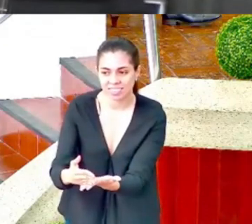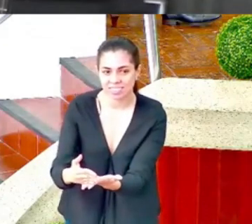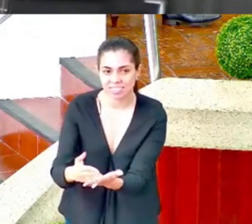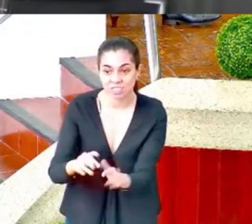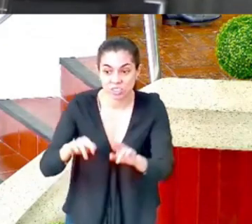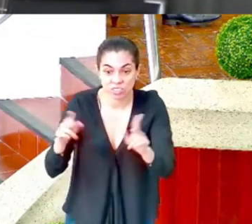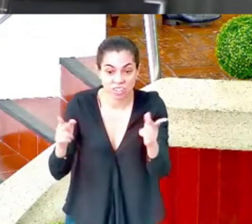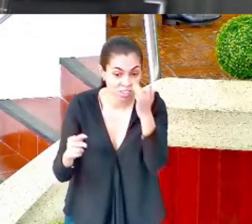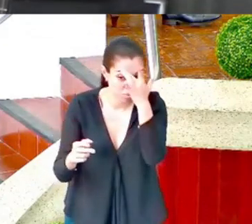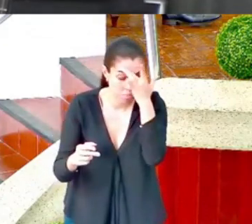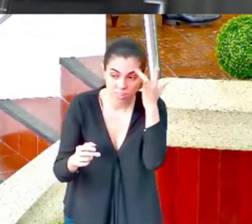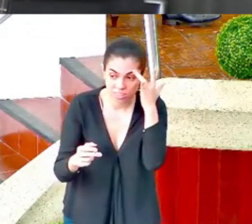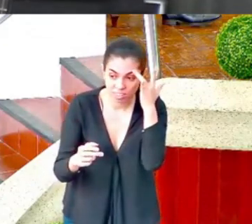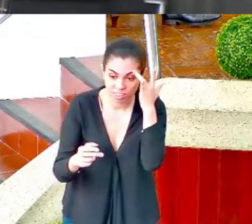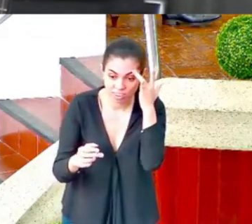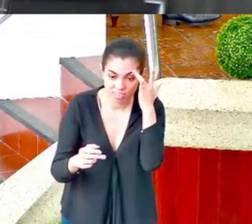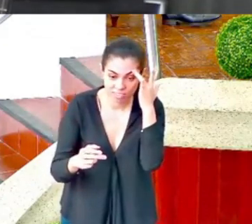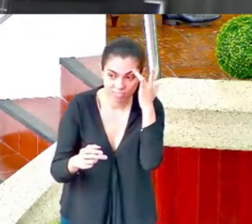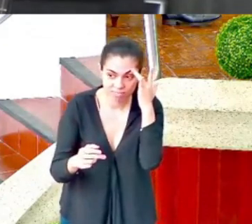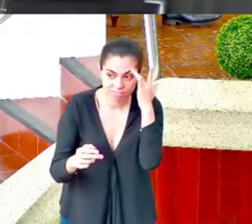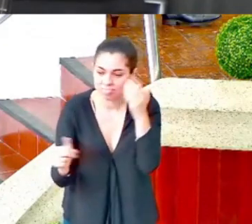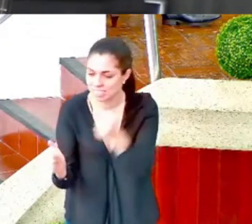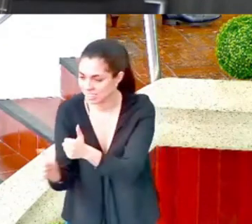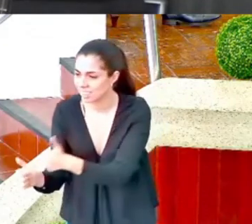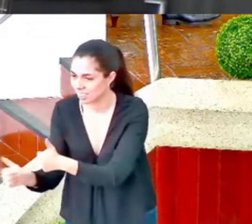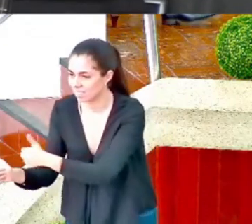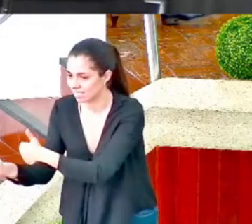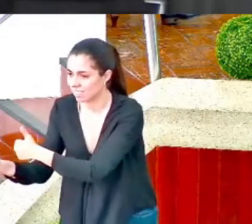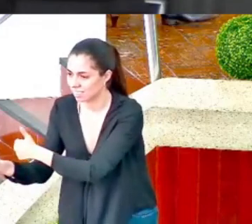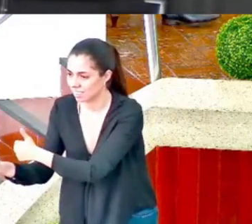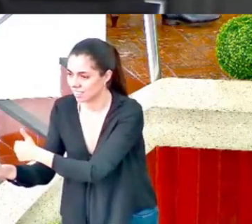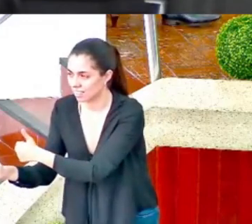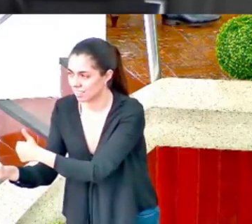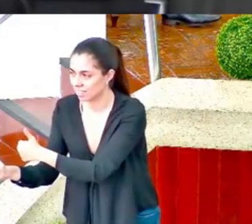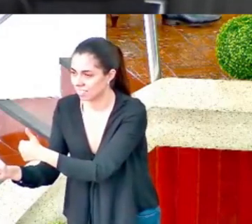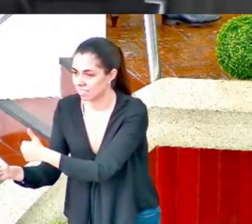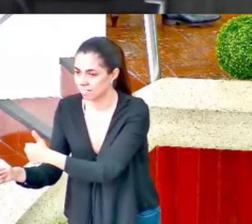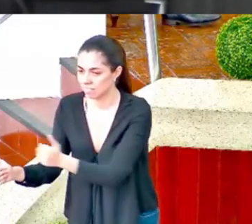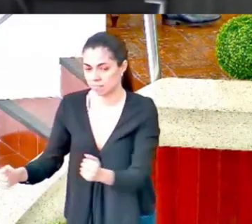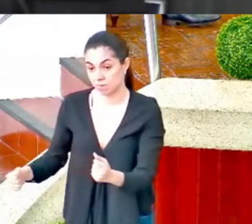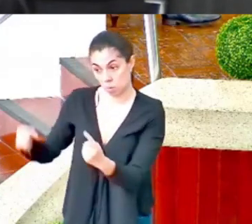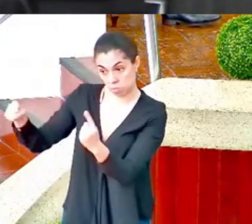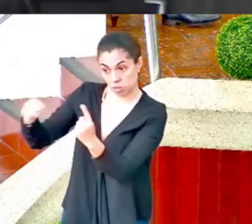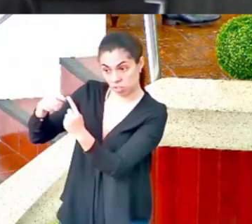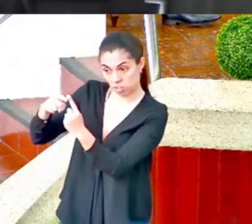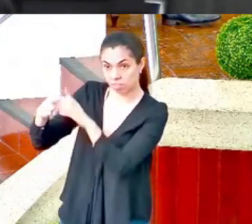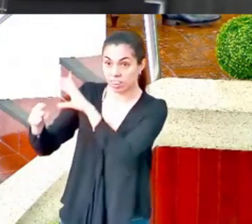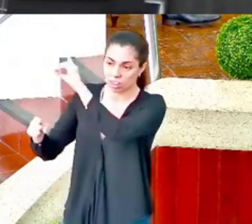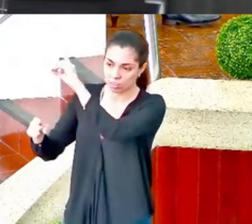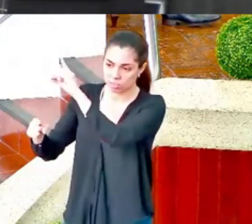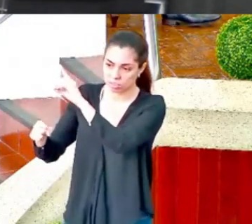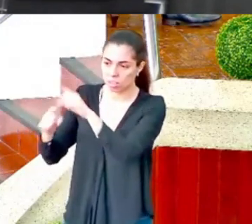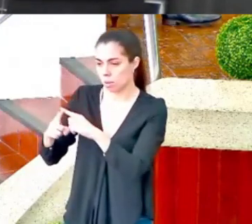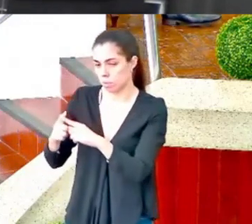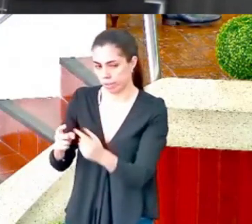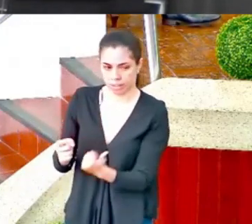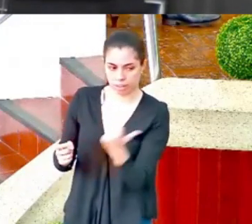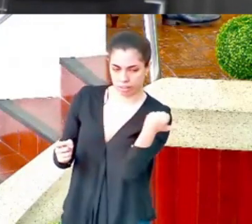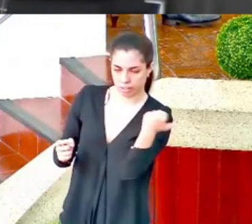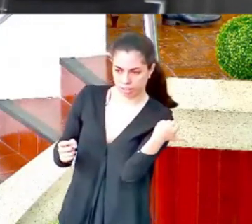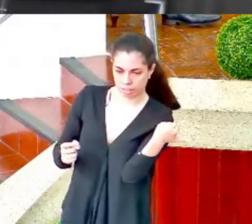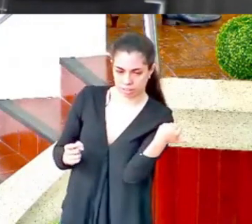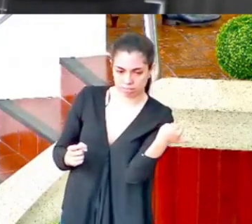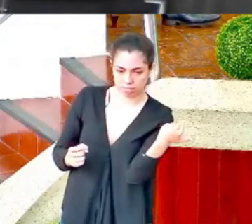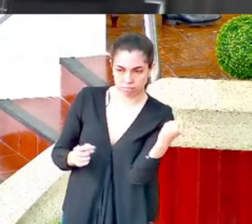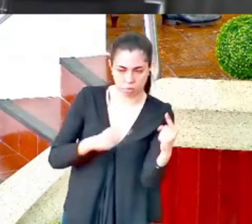Deus, o único Deus de Israel, encontrar no coração do seu povo tantos ídolos. Acho que seja uma coisa